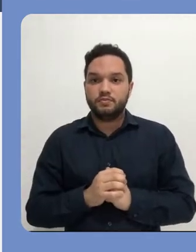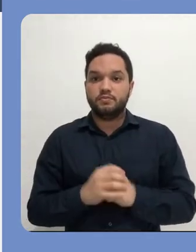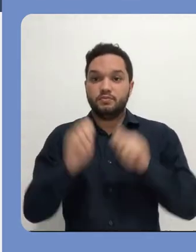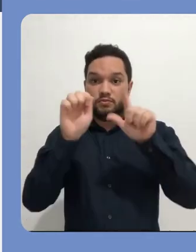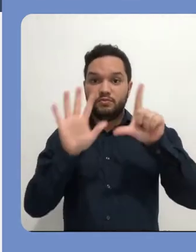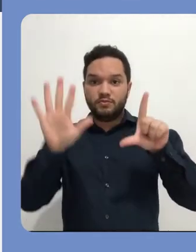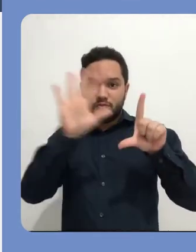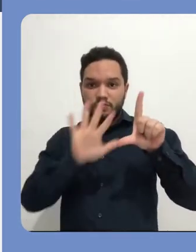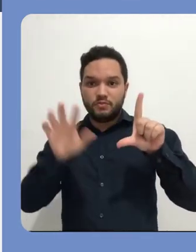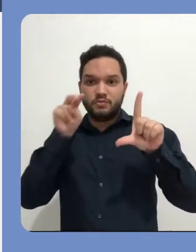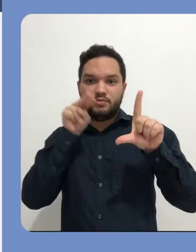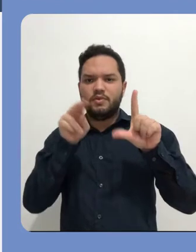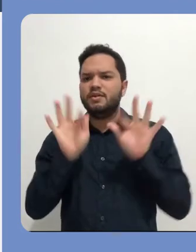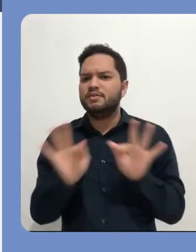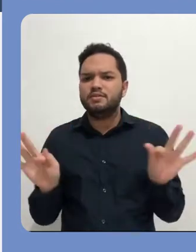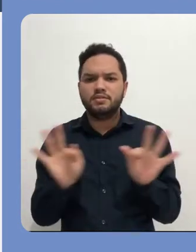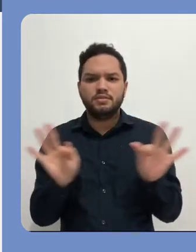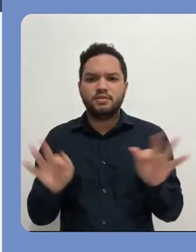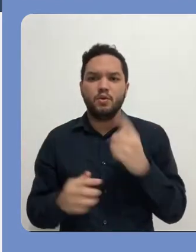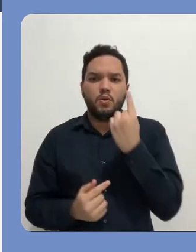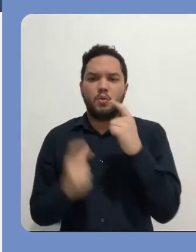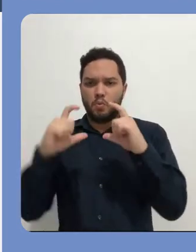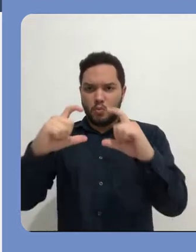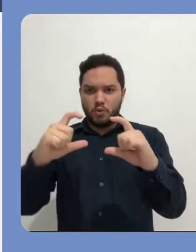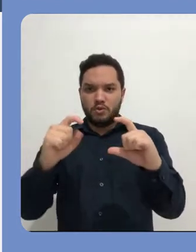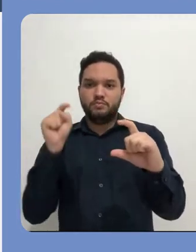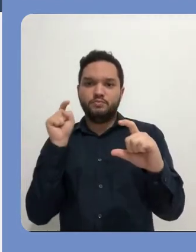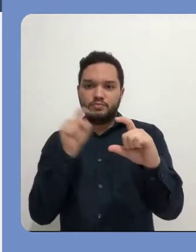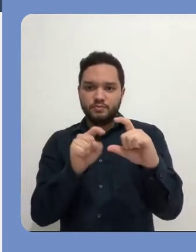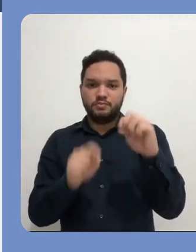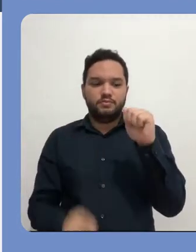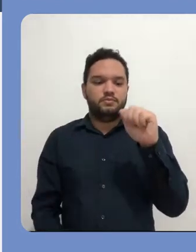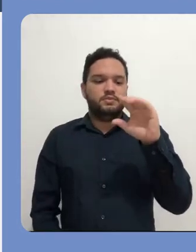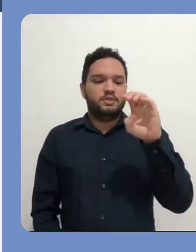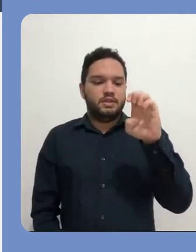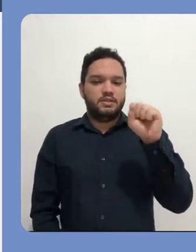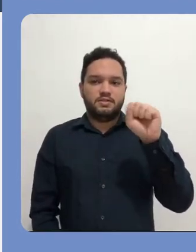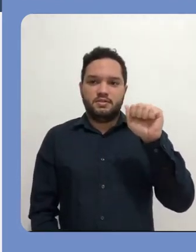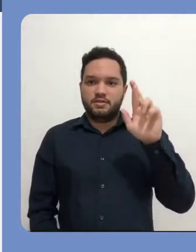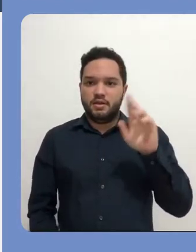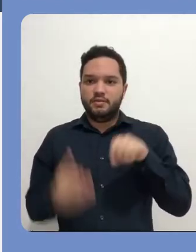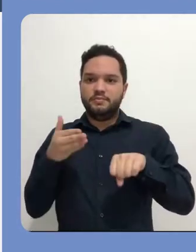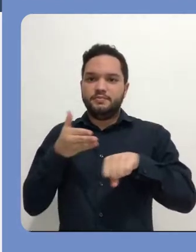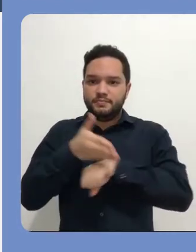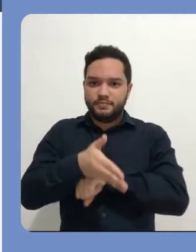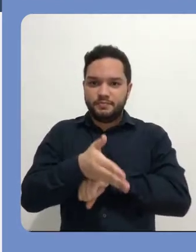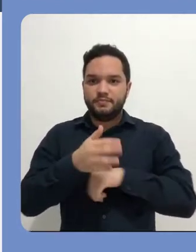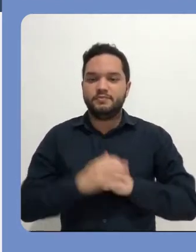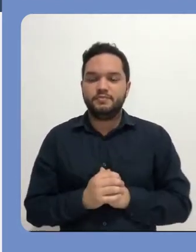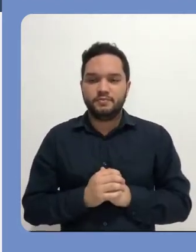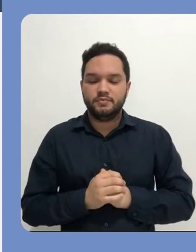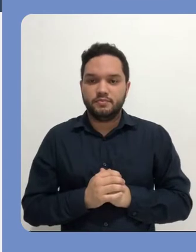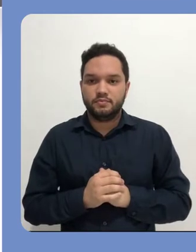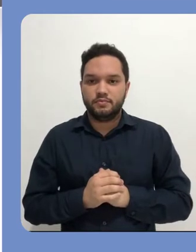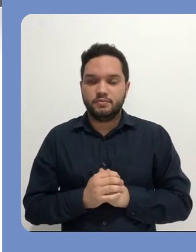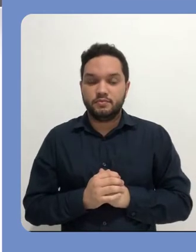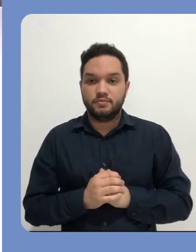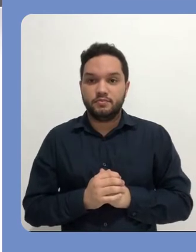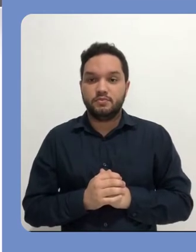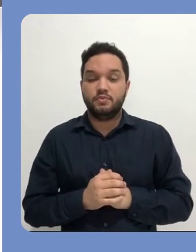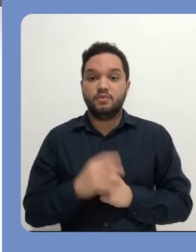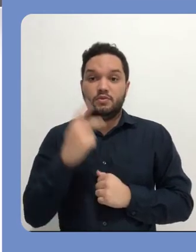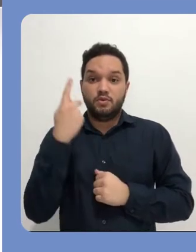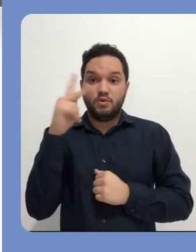certificados.ufsc.br. A página do sistema de certificados é muito simples, tem apenas um botão acessar.